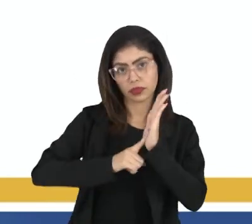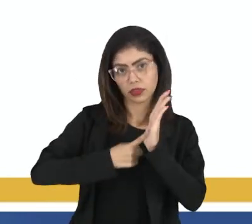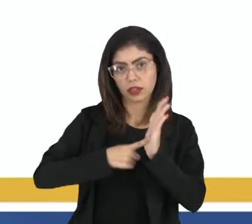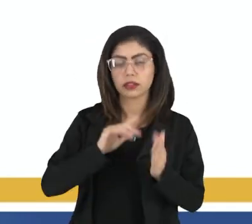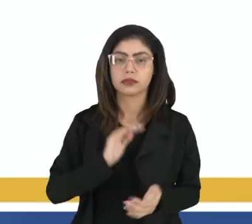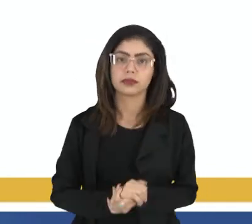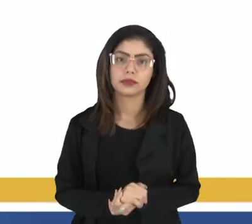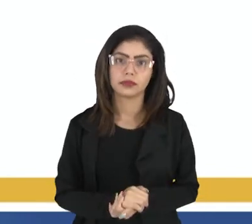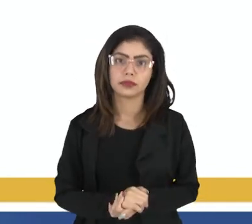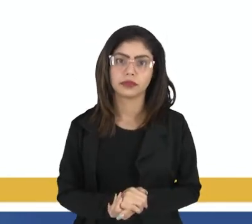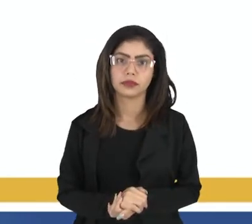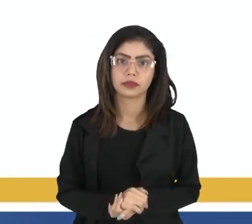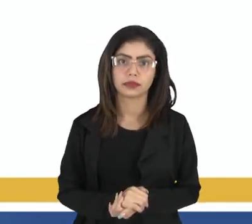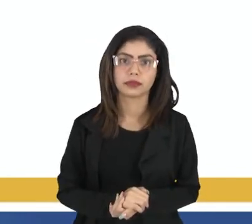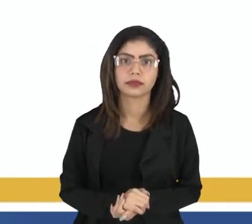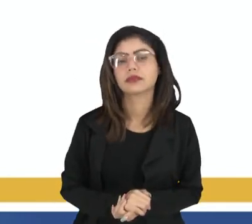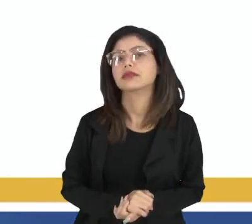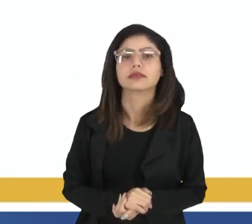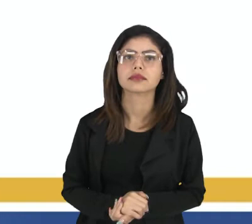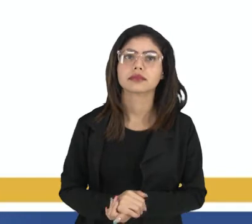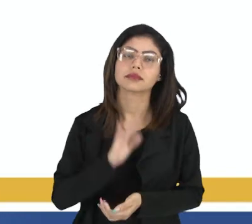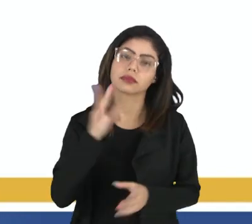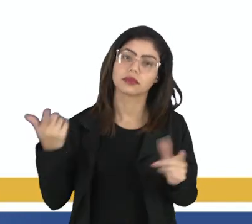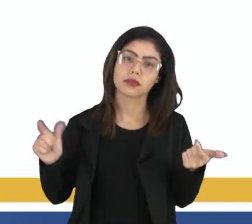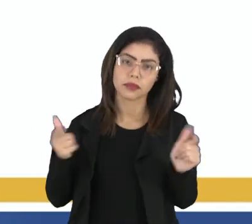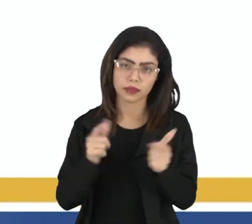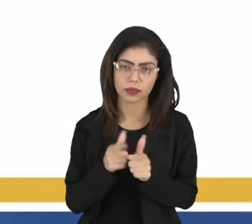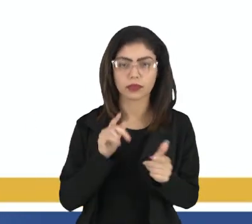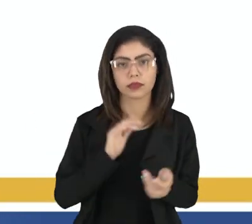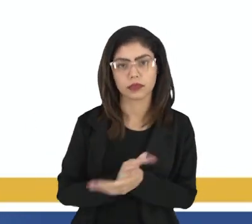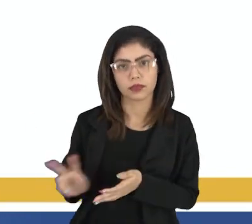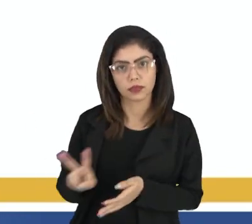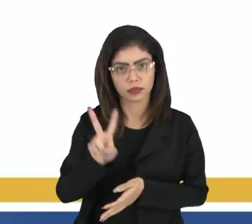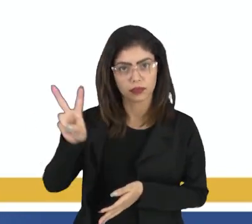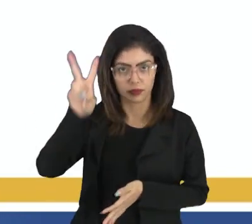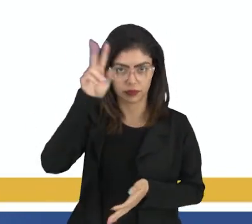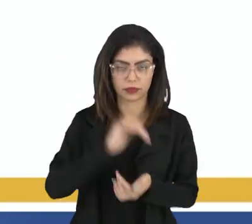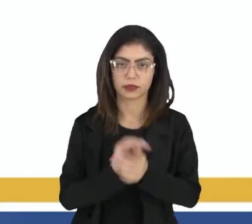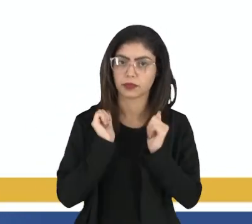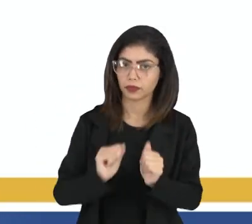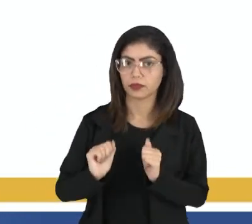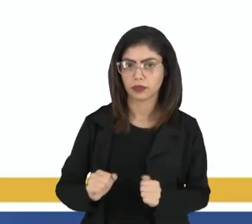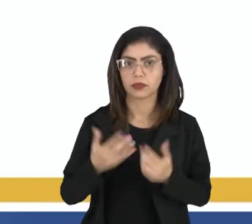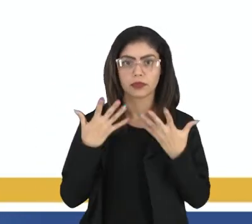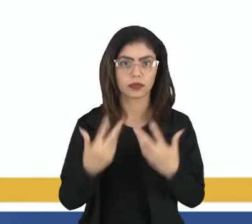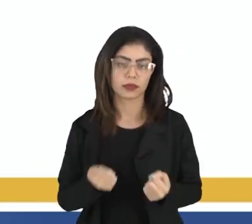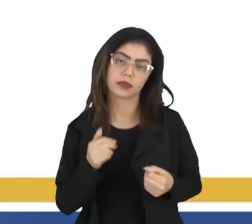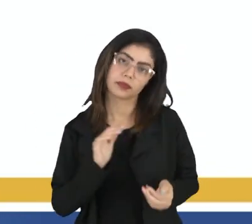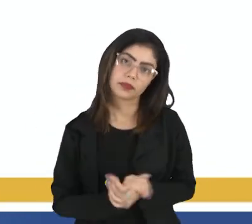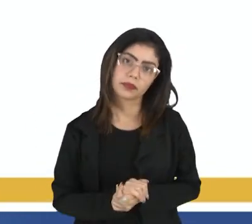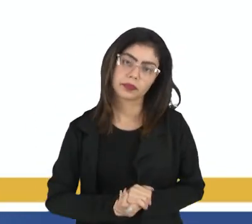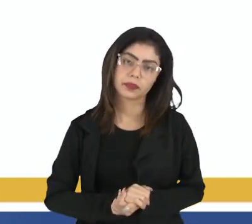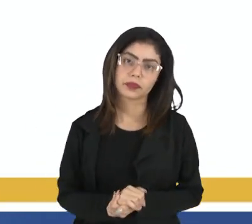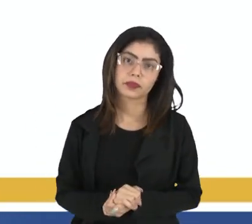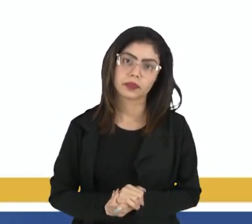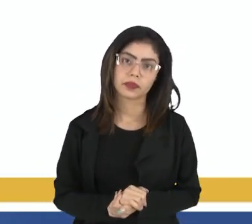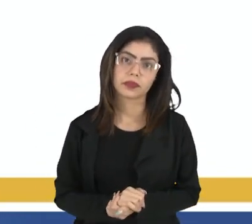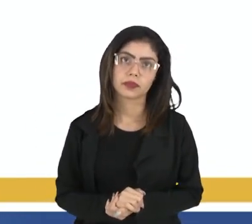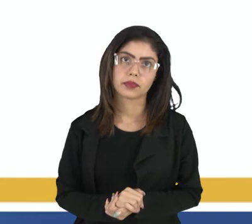ponto mínimo, ou seja, o menor valor que o f de x pode assumir.